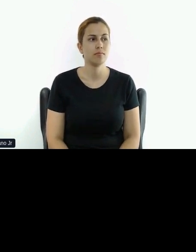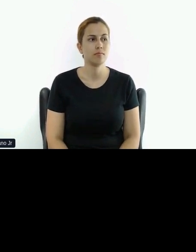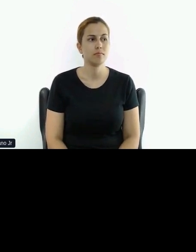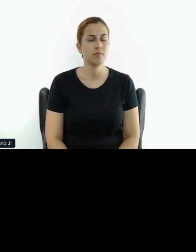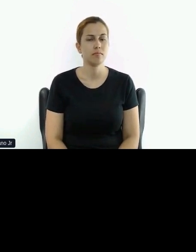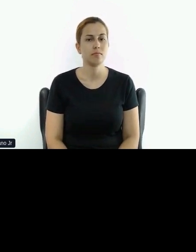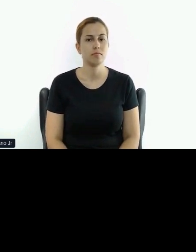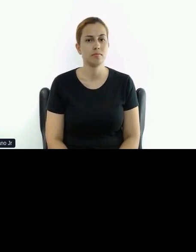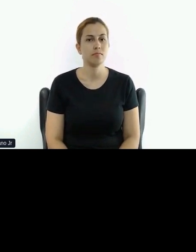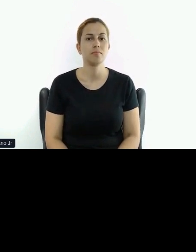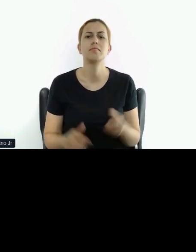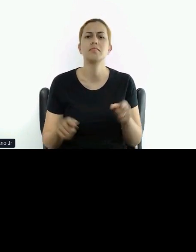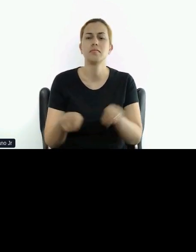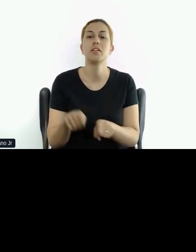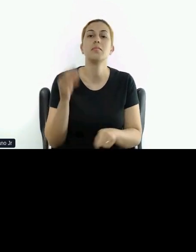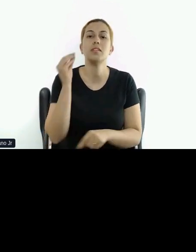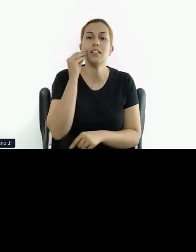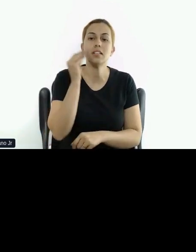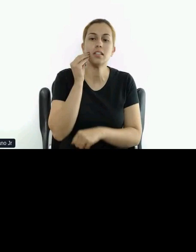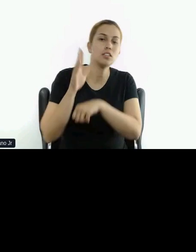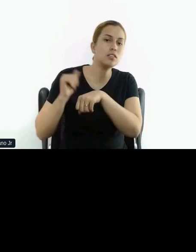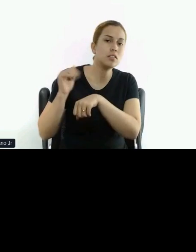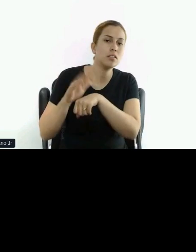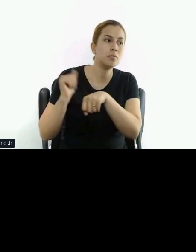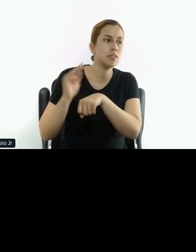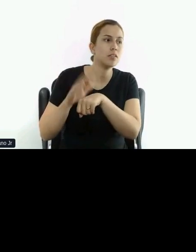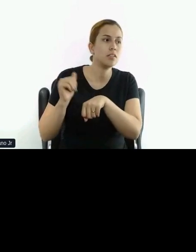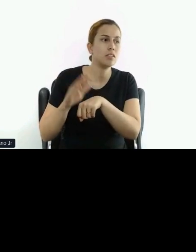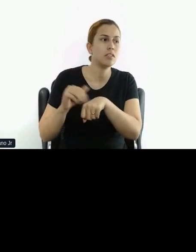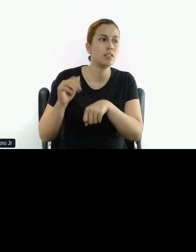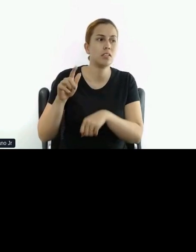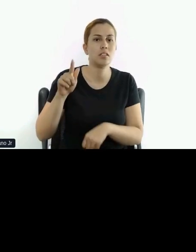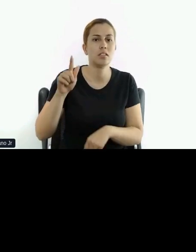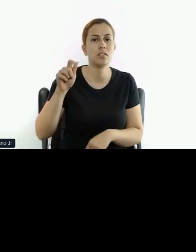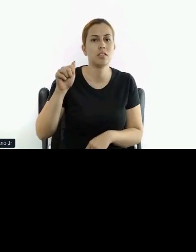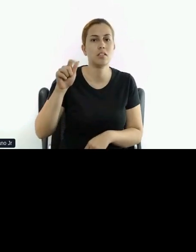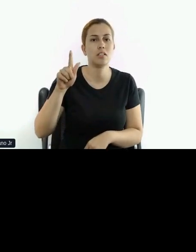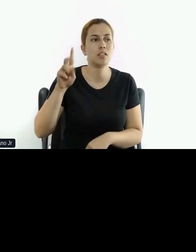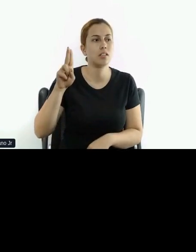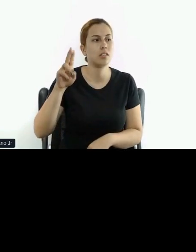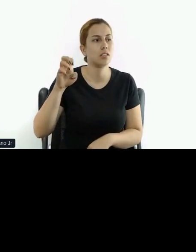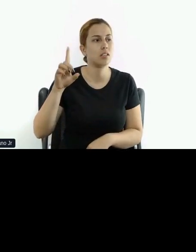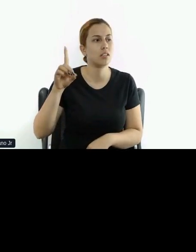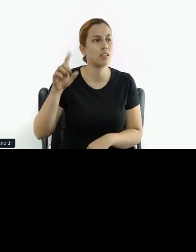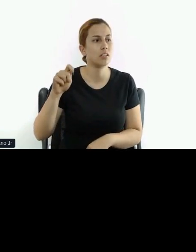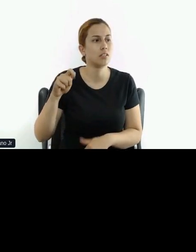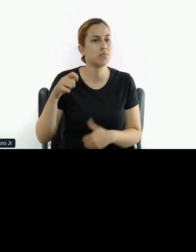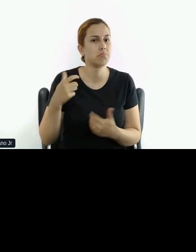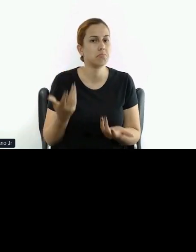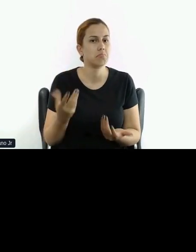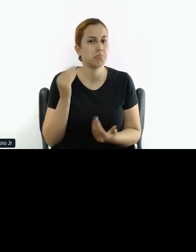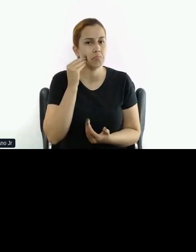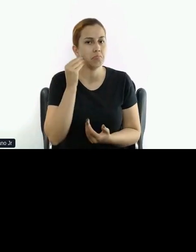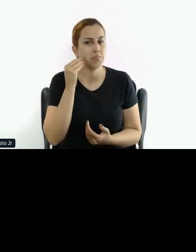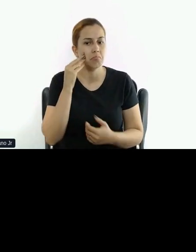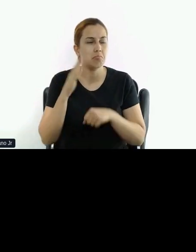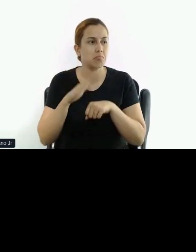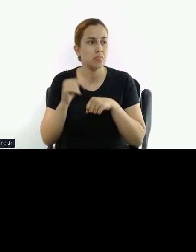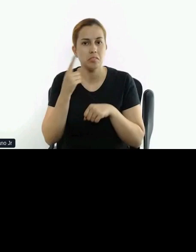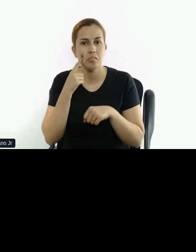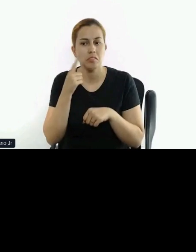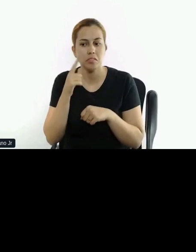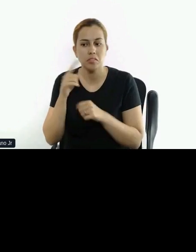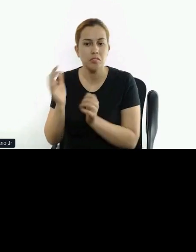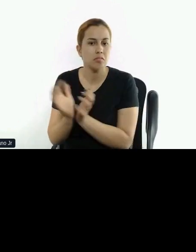Milena também tentar chamar a Águia dali, qualquer coisa chamar na sala de teste ali para tentar ver o que ocorre ali